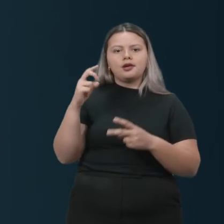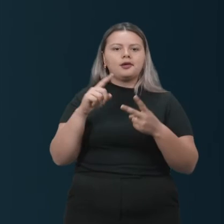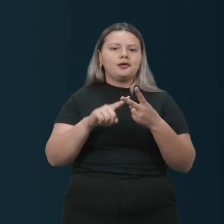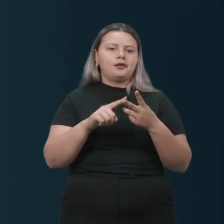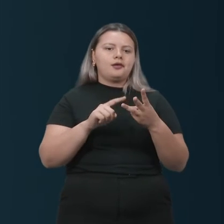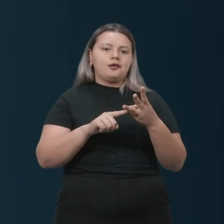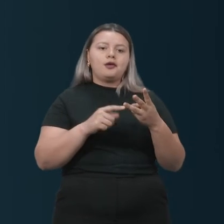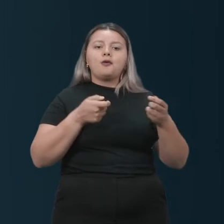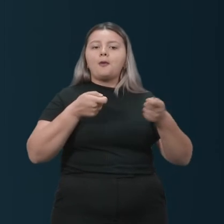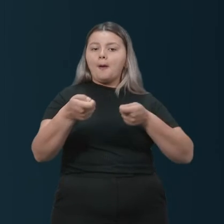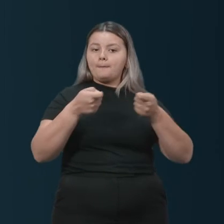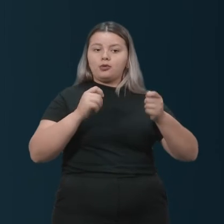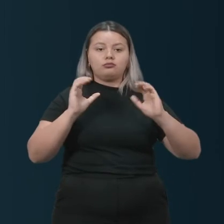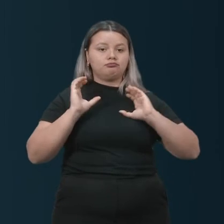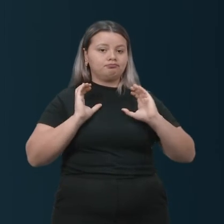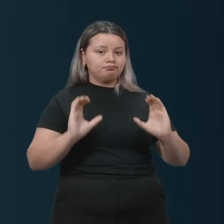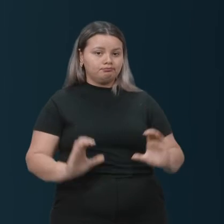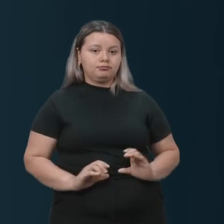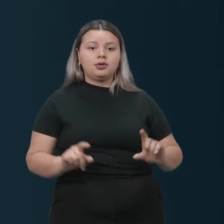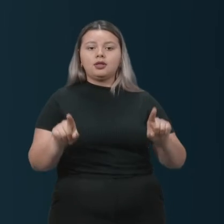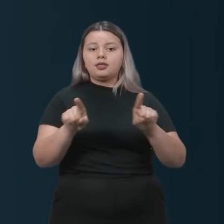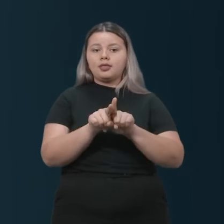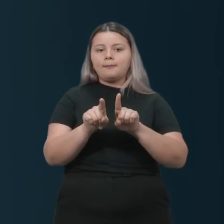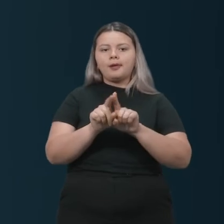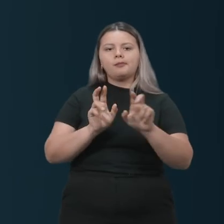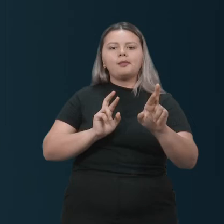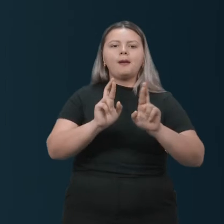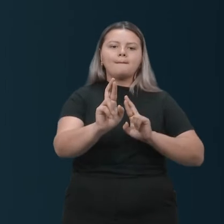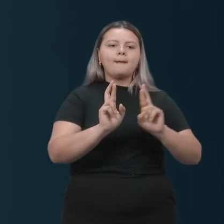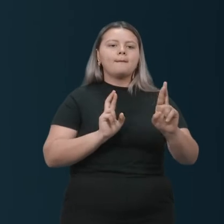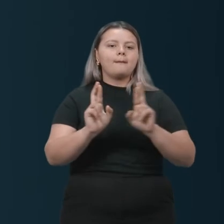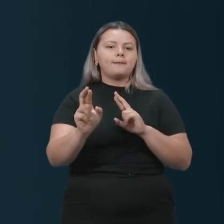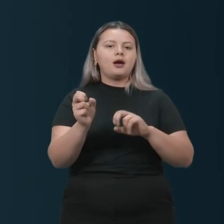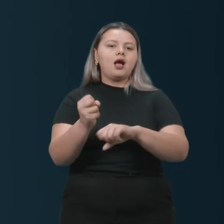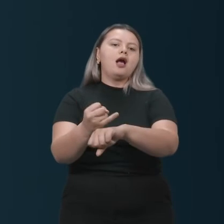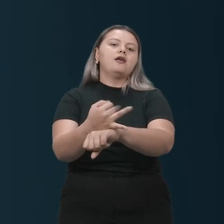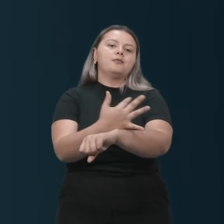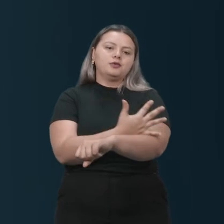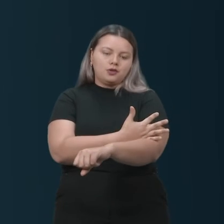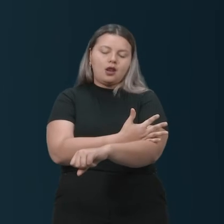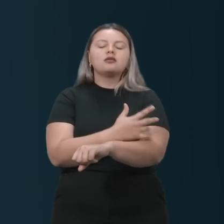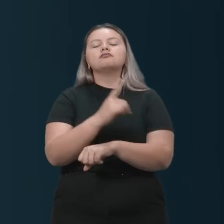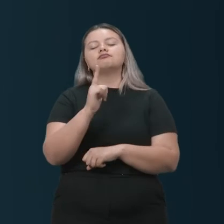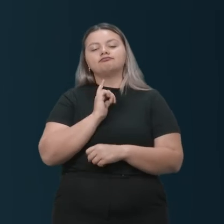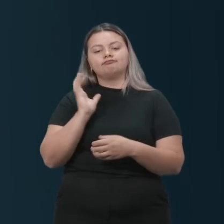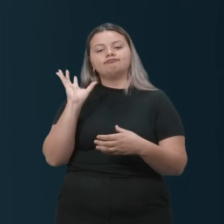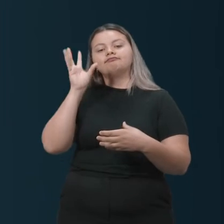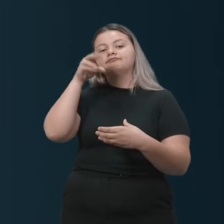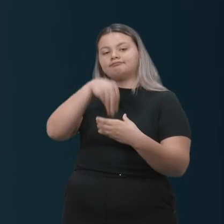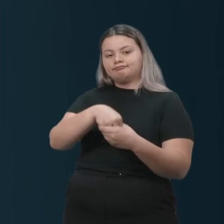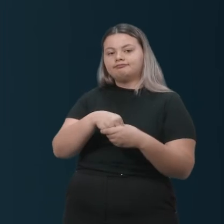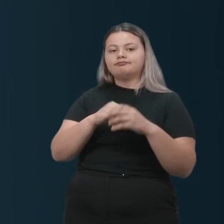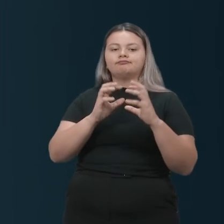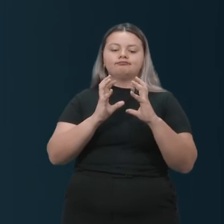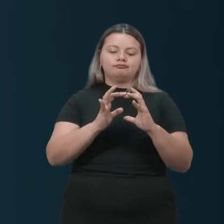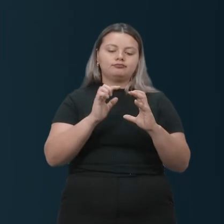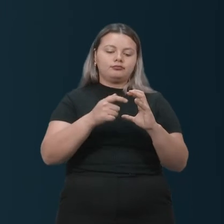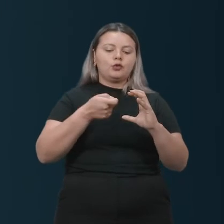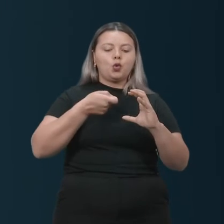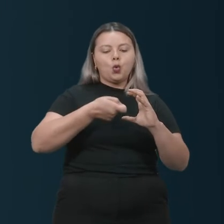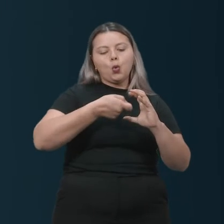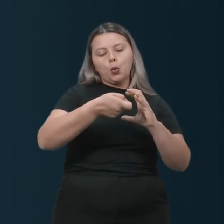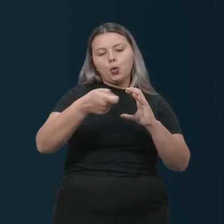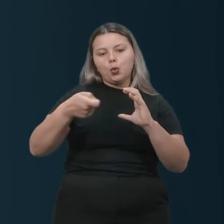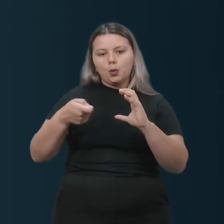o controle de comportamentos e as respostas emocionais que são mais refinadas, até o